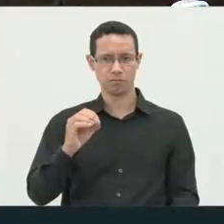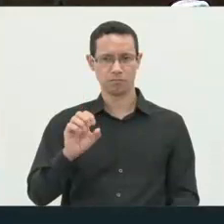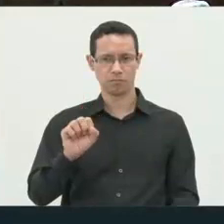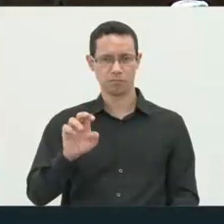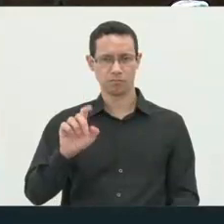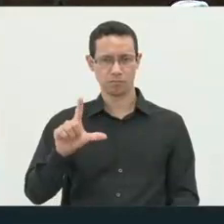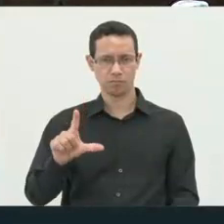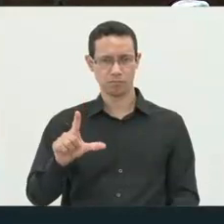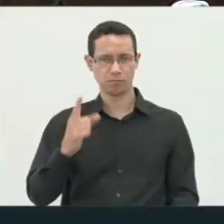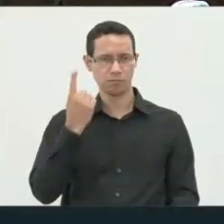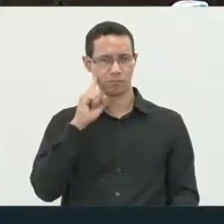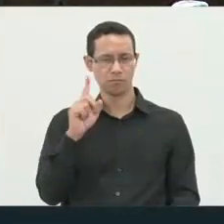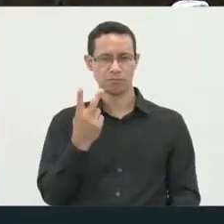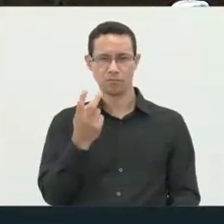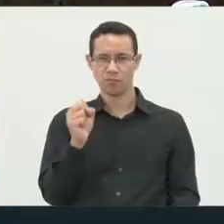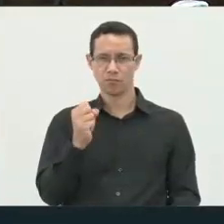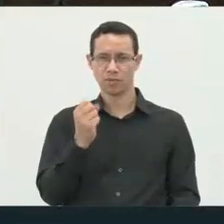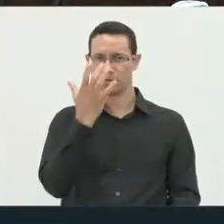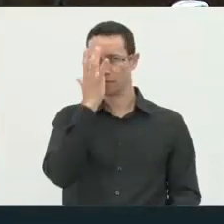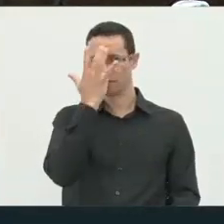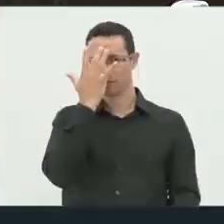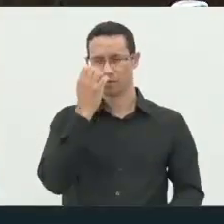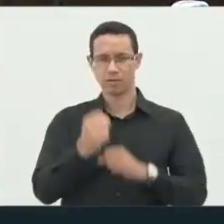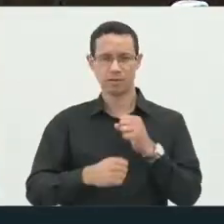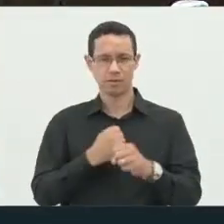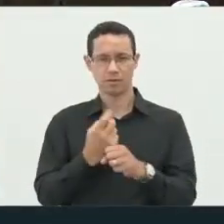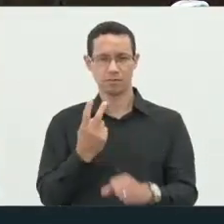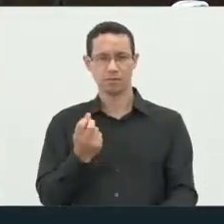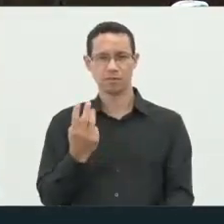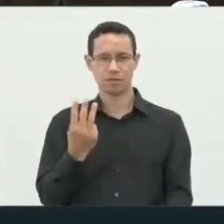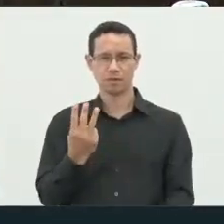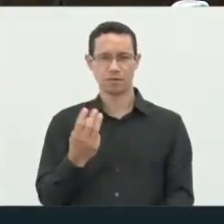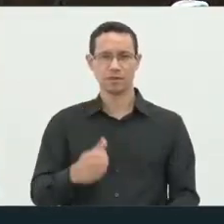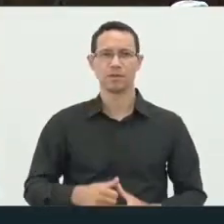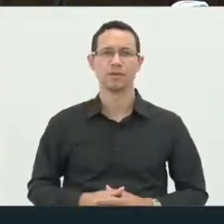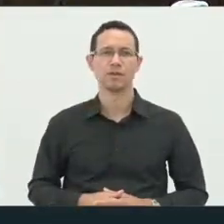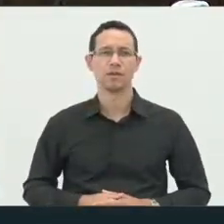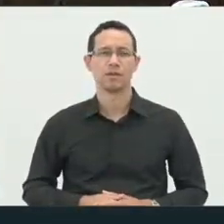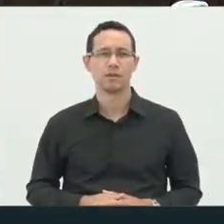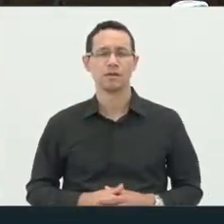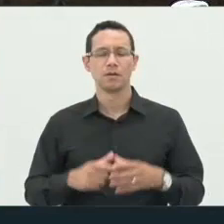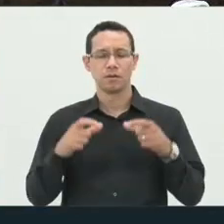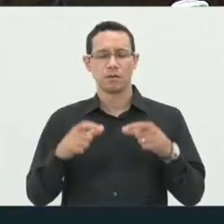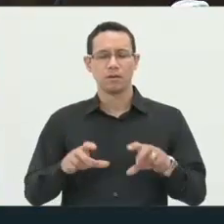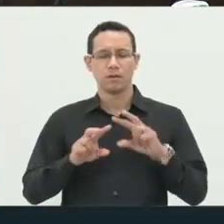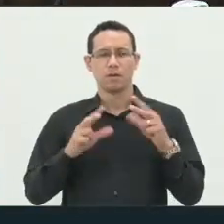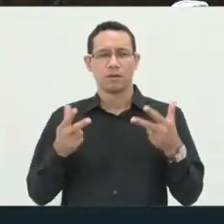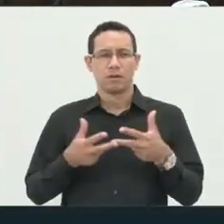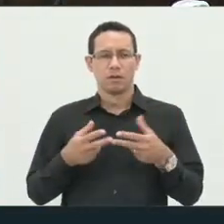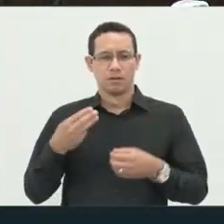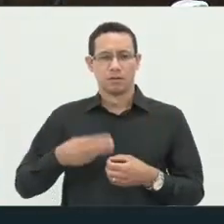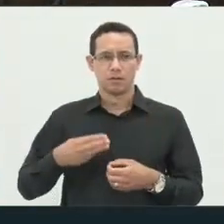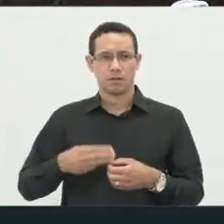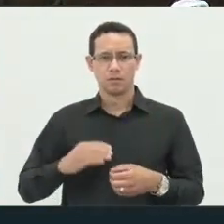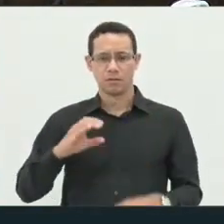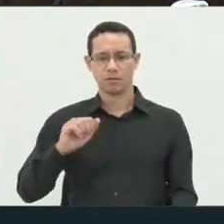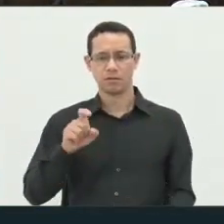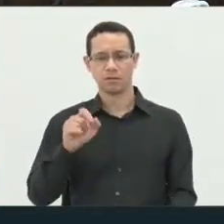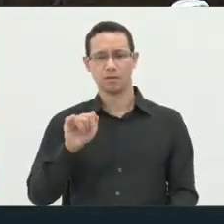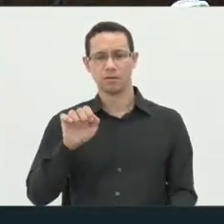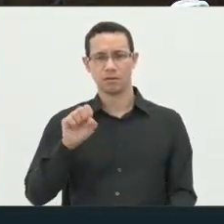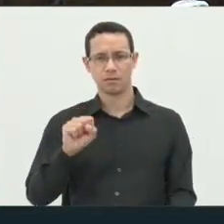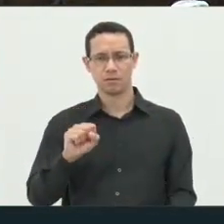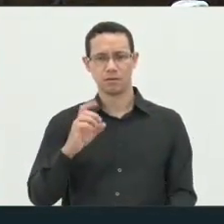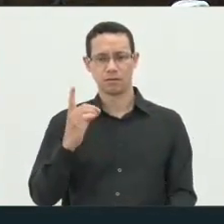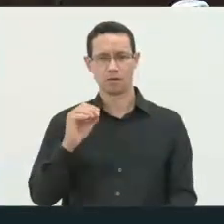ano corrente em sessão da Câmara Municipal de Caxias do Sul requereiro ainda que essa